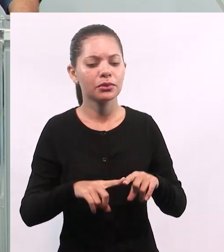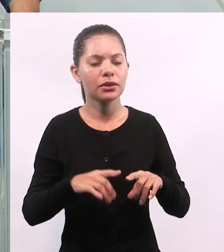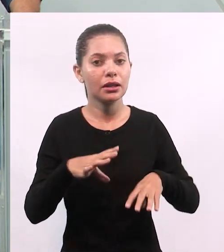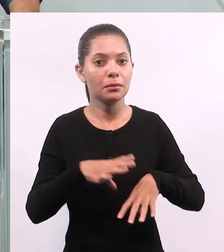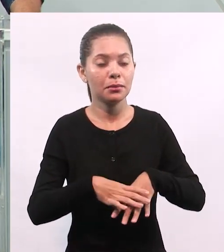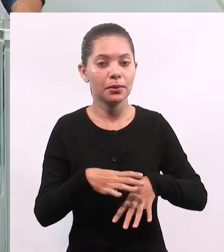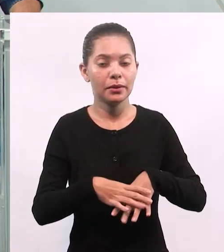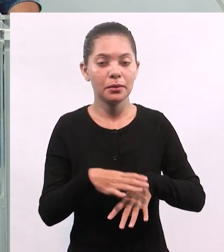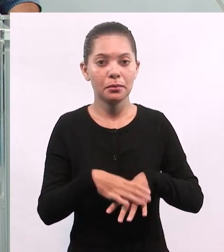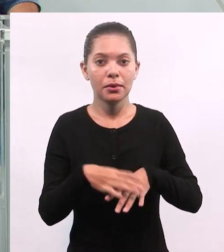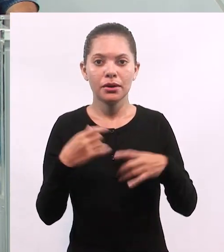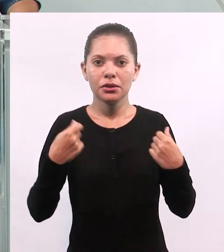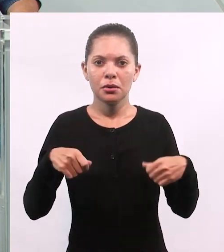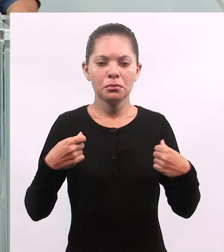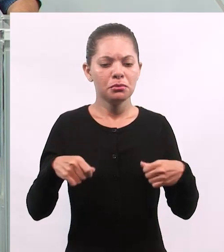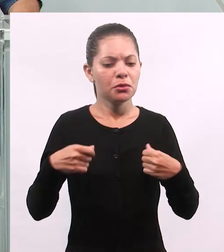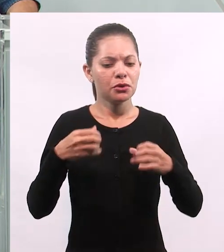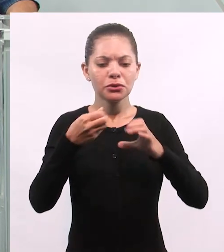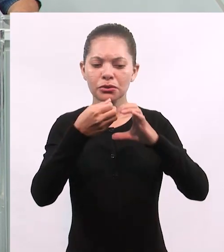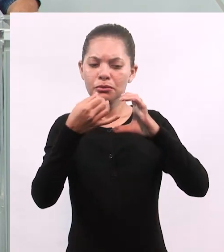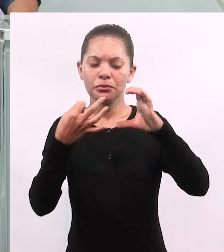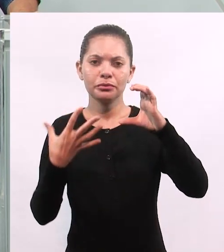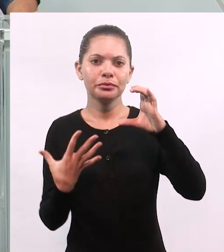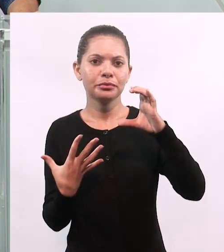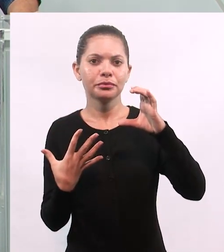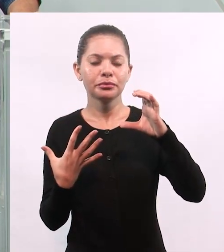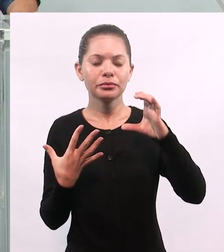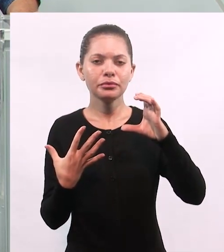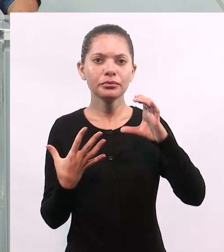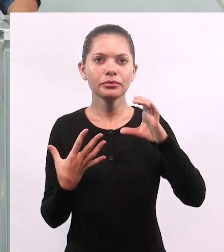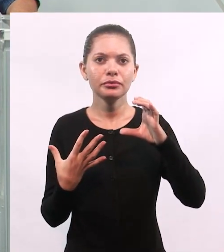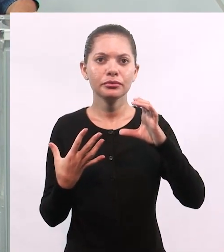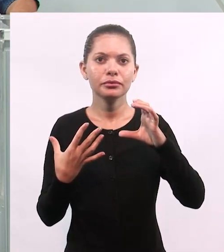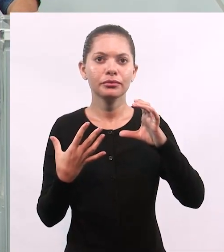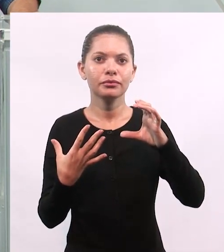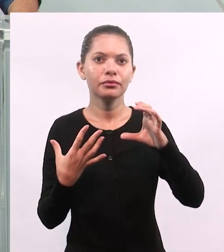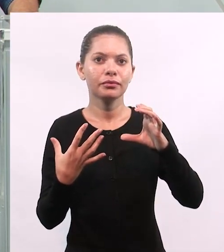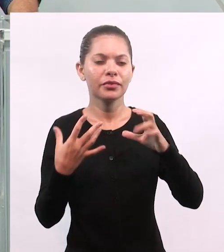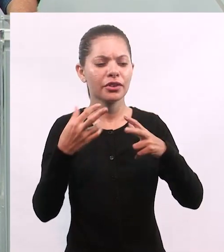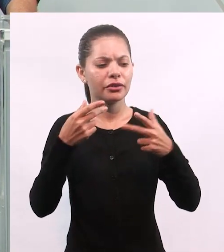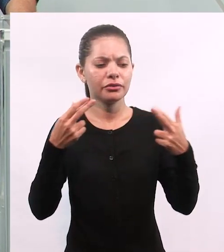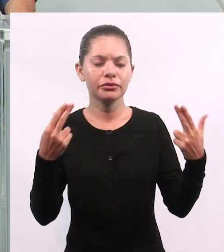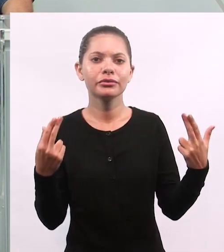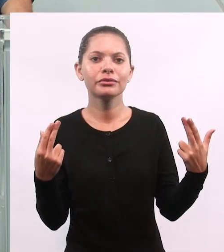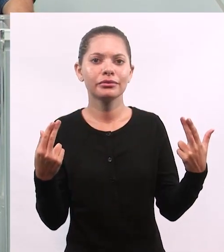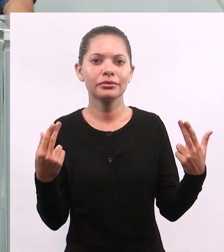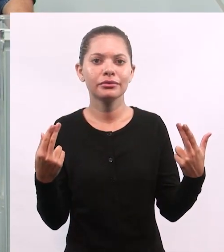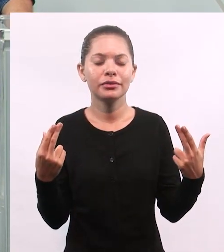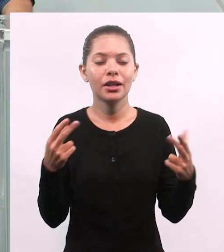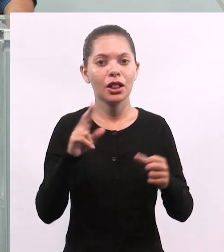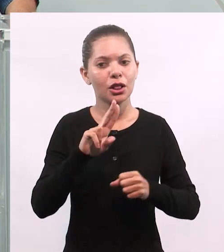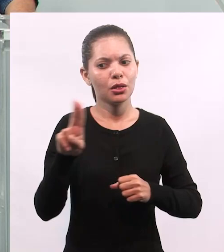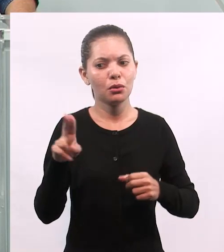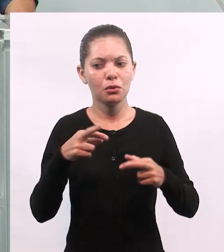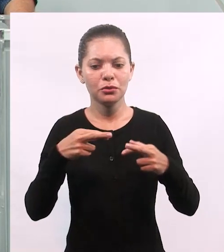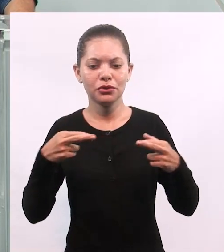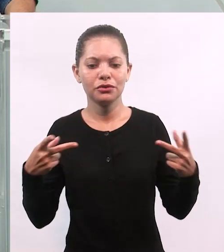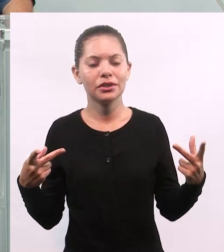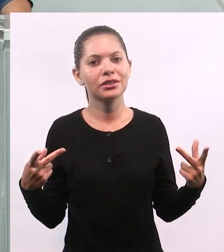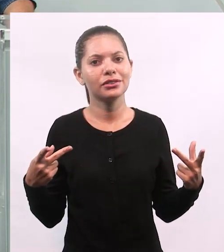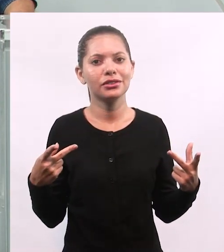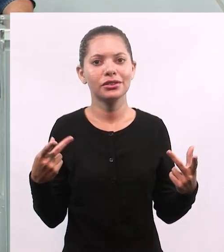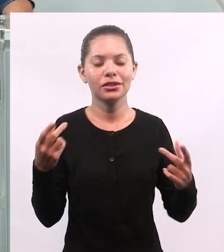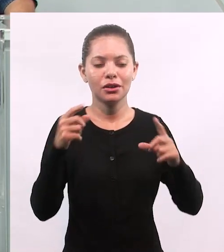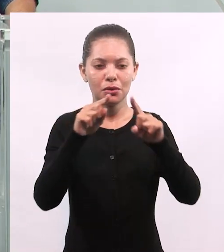mesmo objeto em matemática, ele pode ser classificado pelas suas características de forma diferente, pode ter